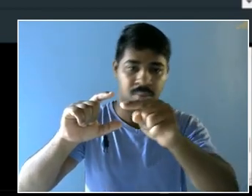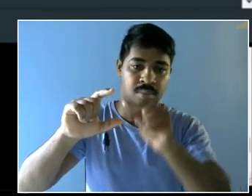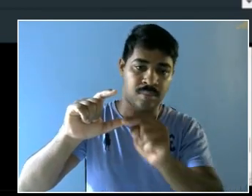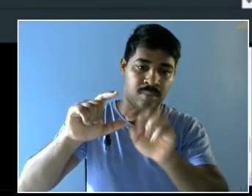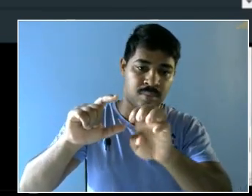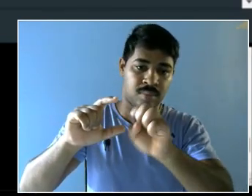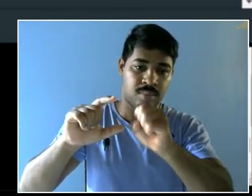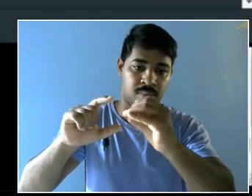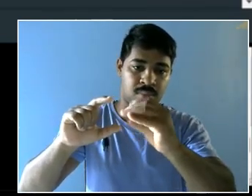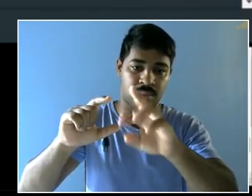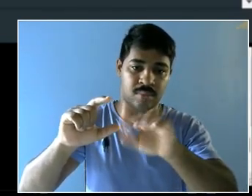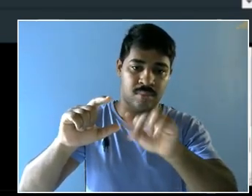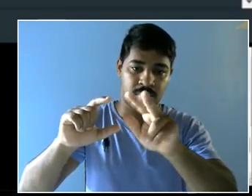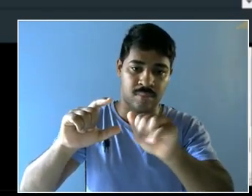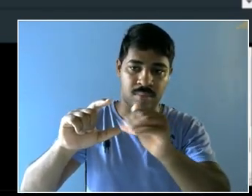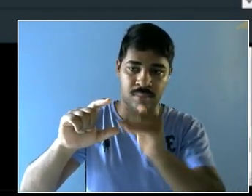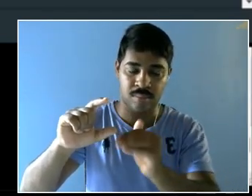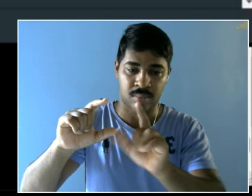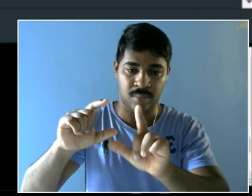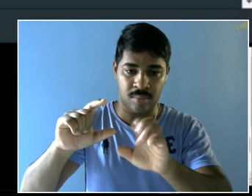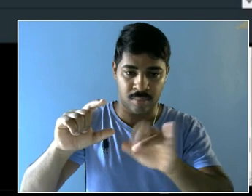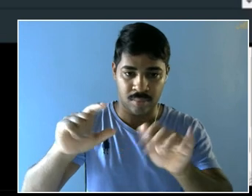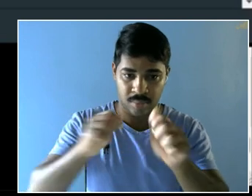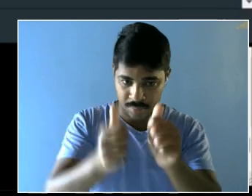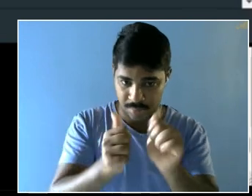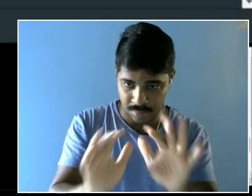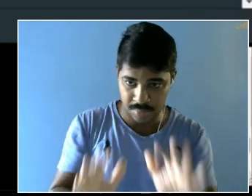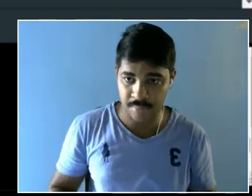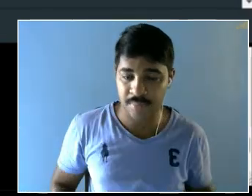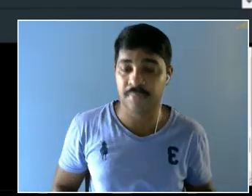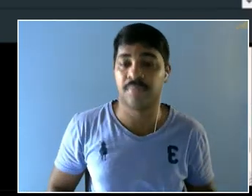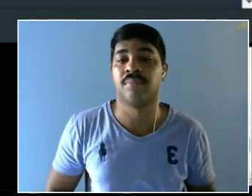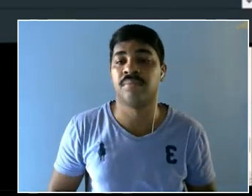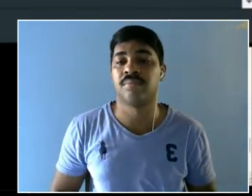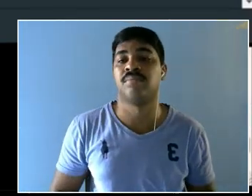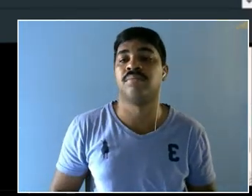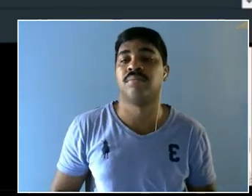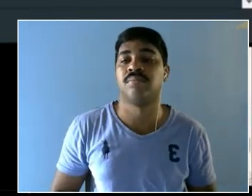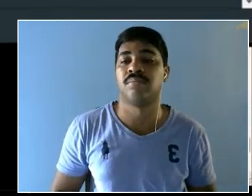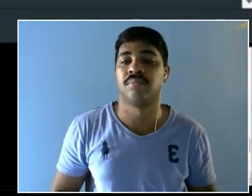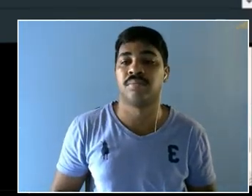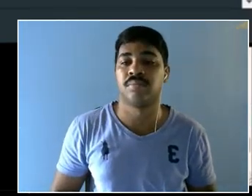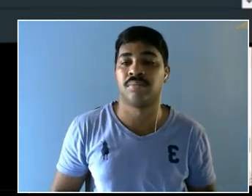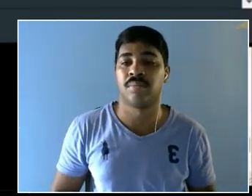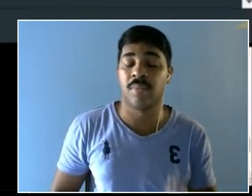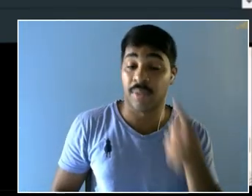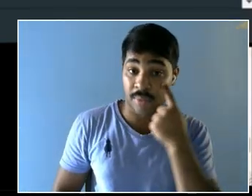Não é tão simples fazer isso aqui, né? Mas vamos lá. Eu faço senha receber um valor, tipo,